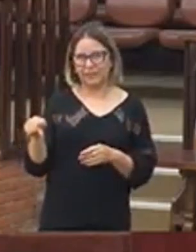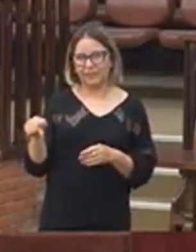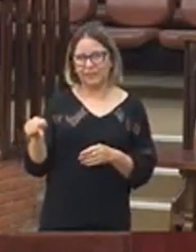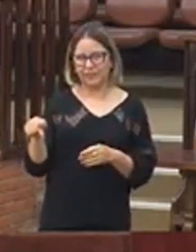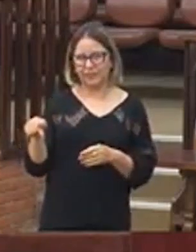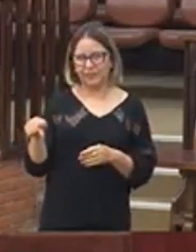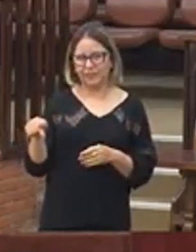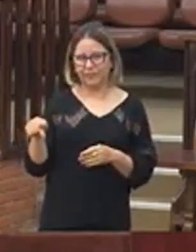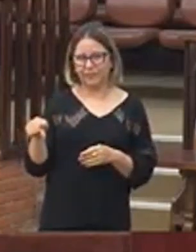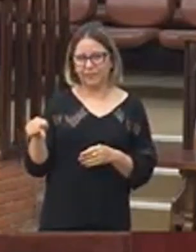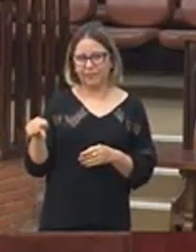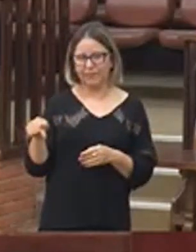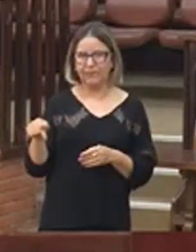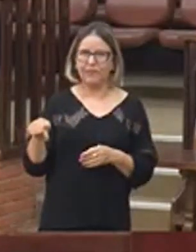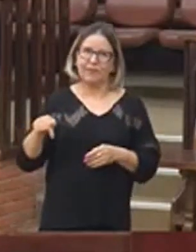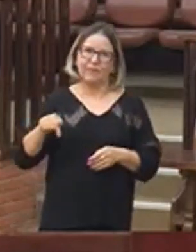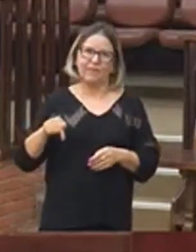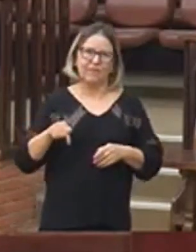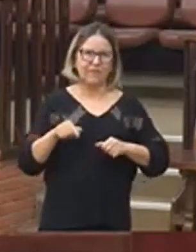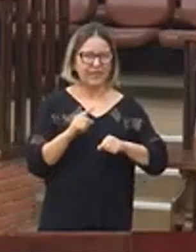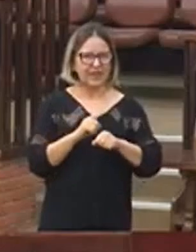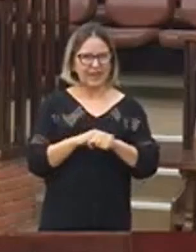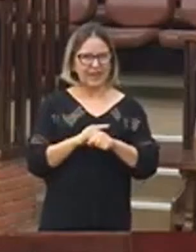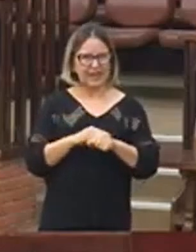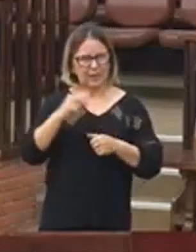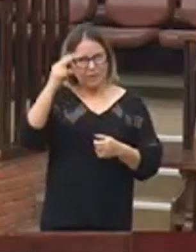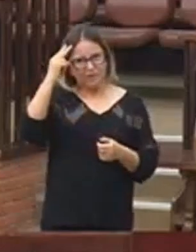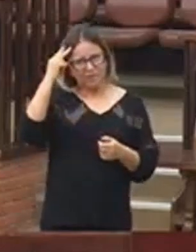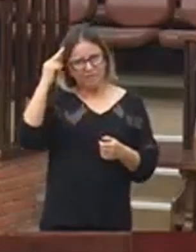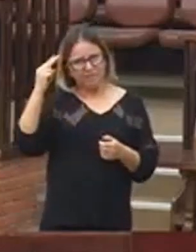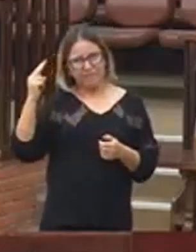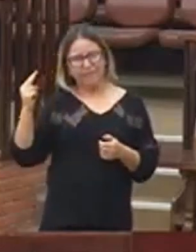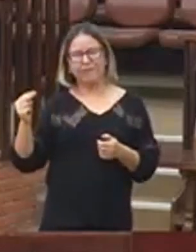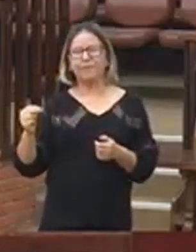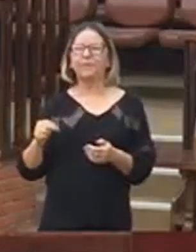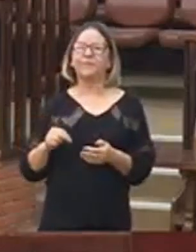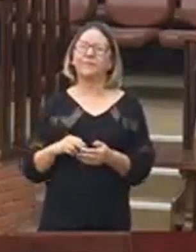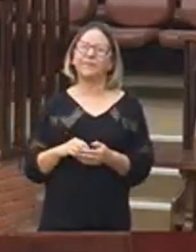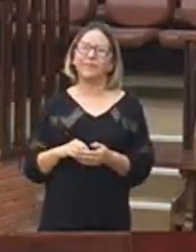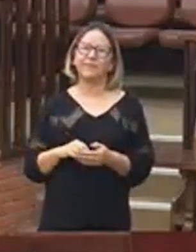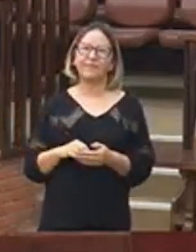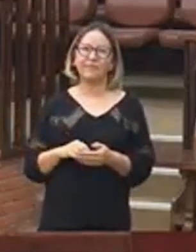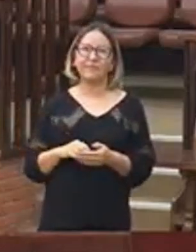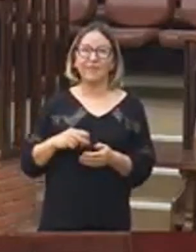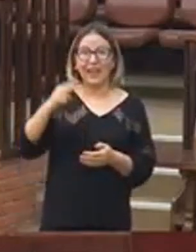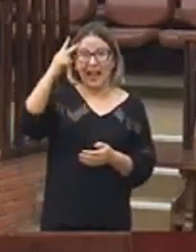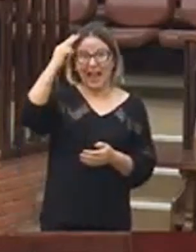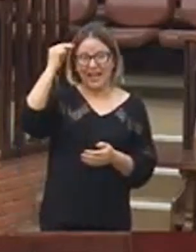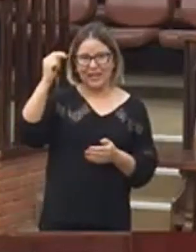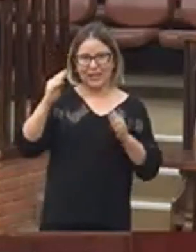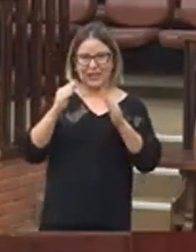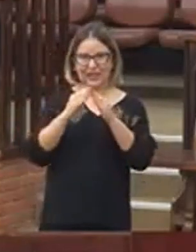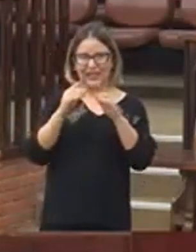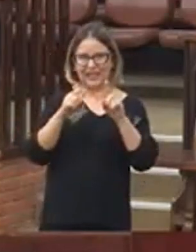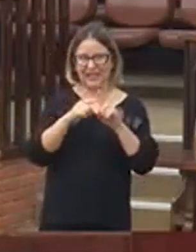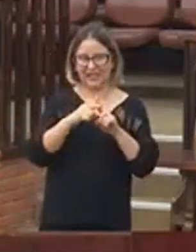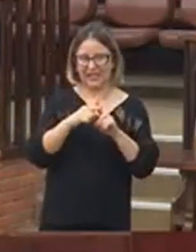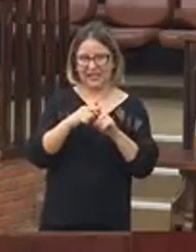períodos históricos. A história da igreja tem